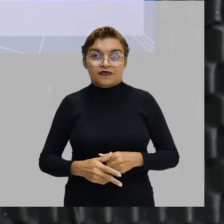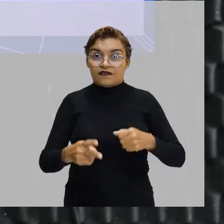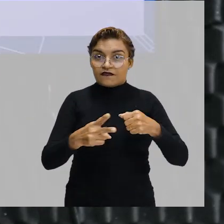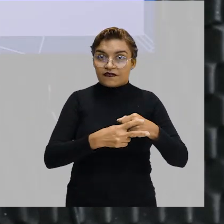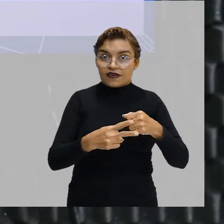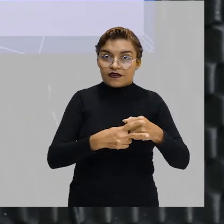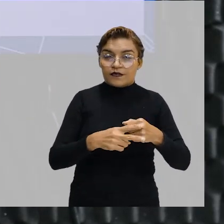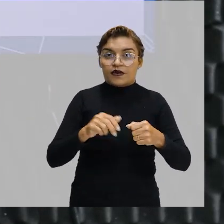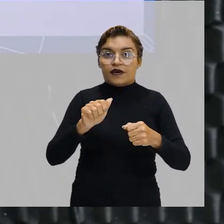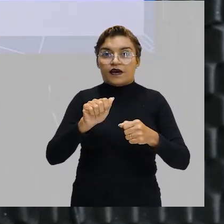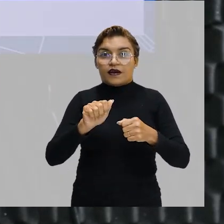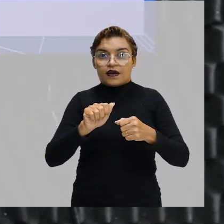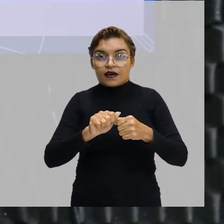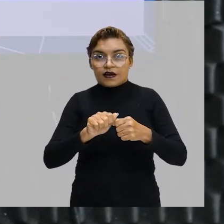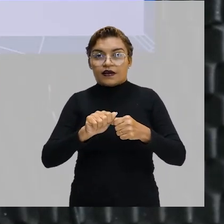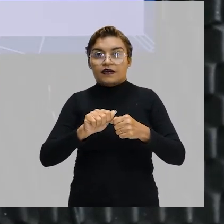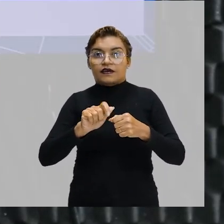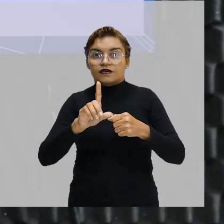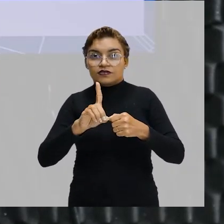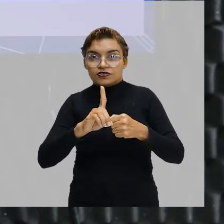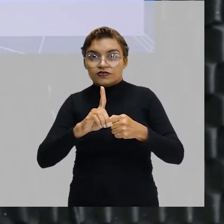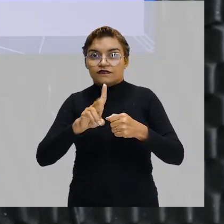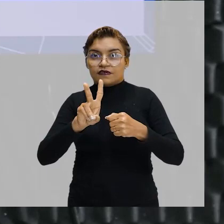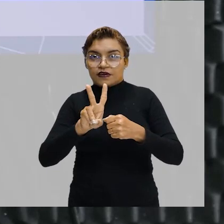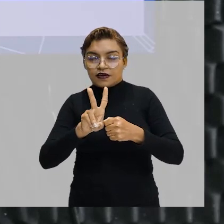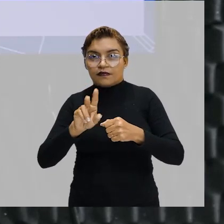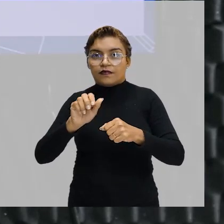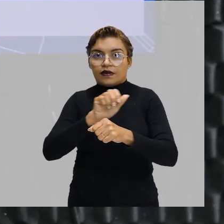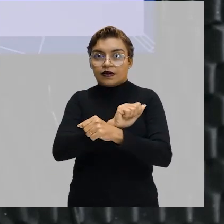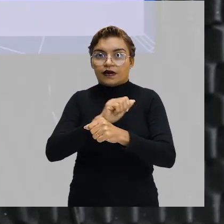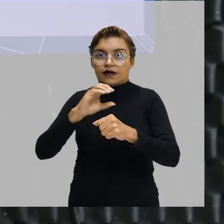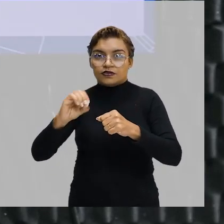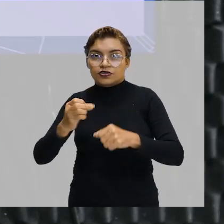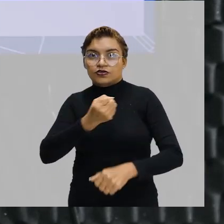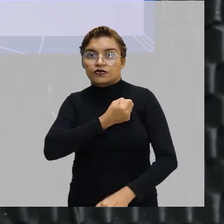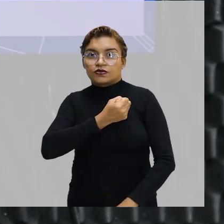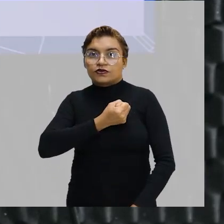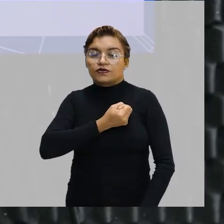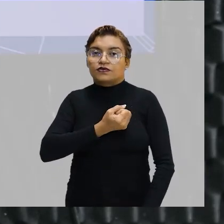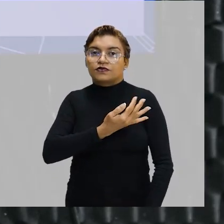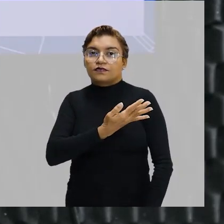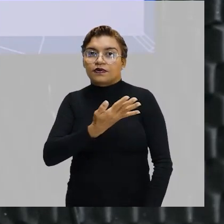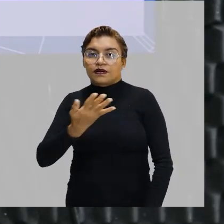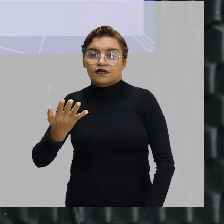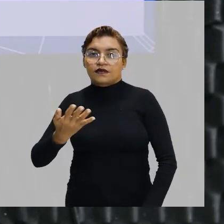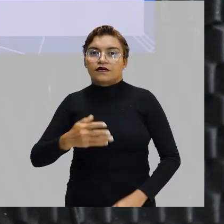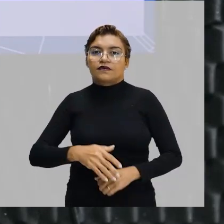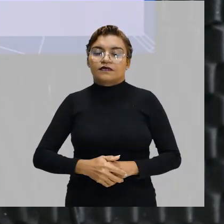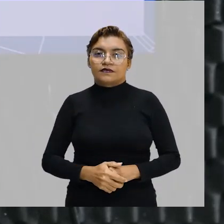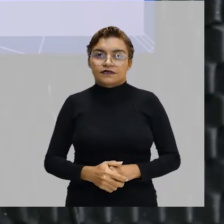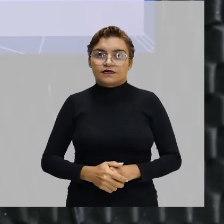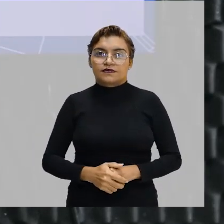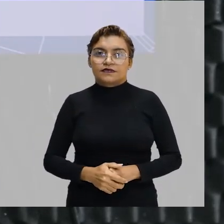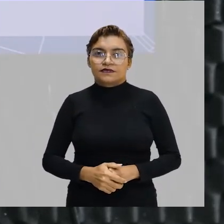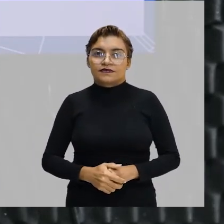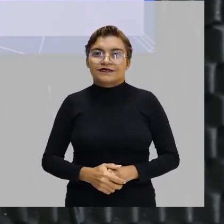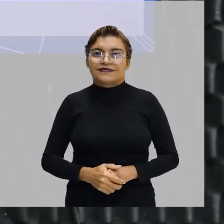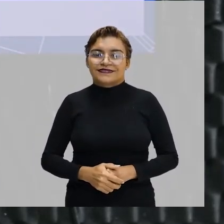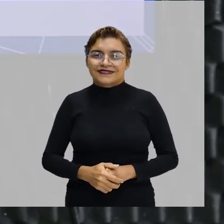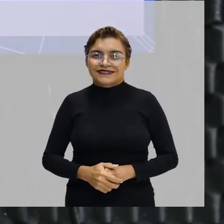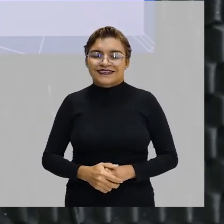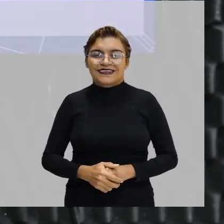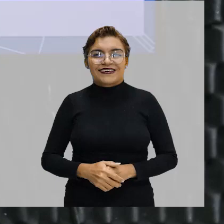Verbo, advérbio, artigo, numeral. Eu estou esquecendo de algum que eu não estou lembrando, gente. São